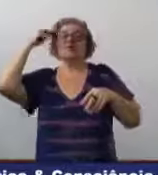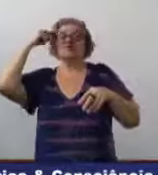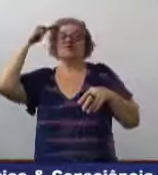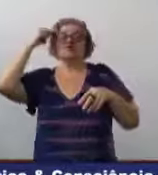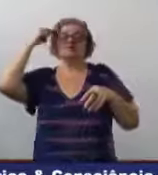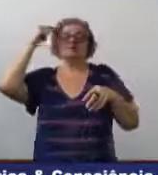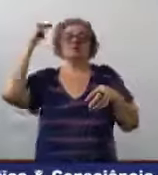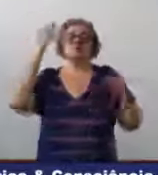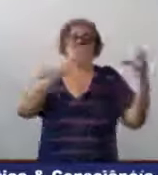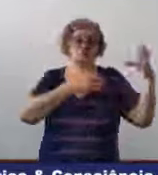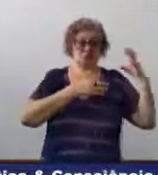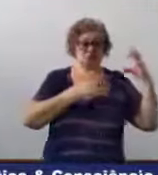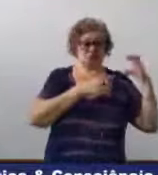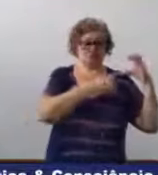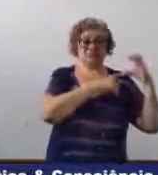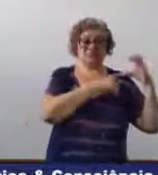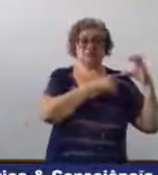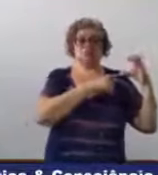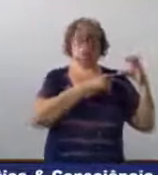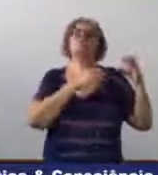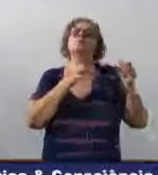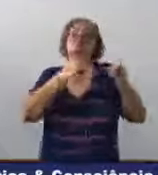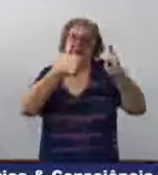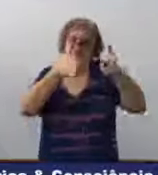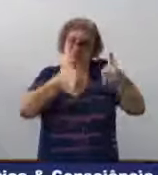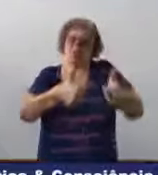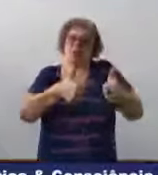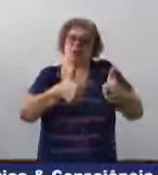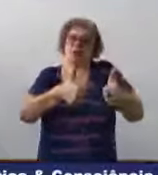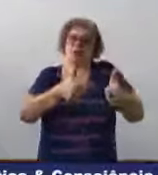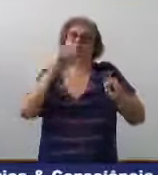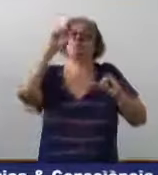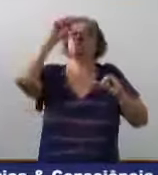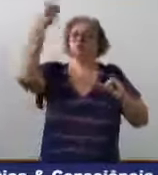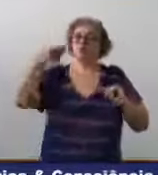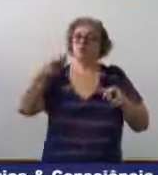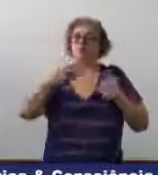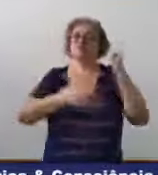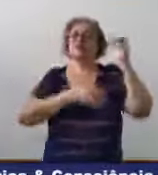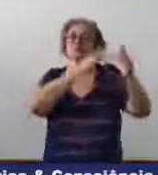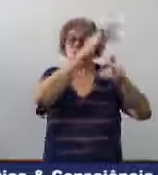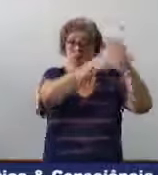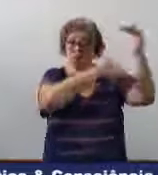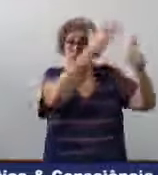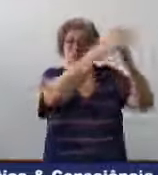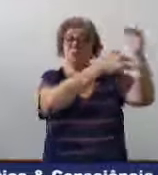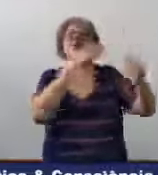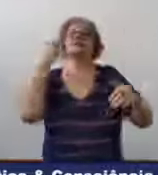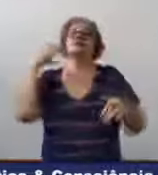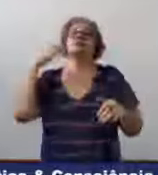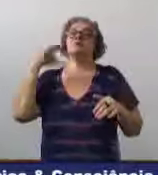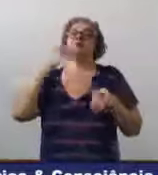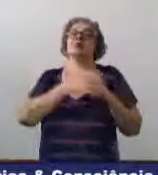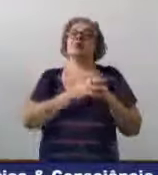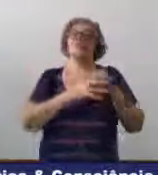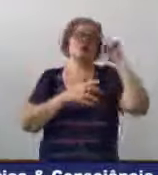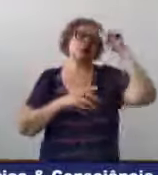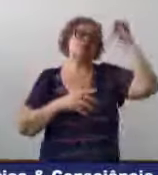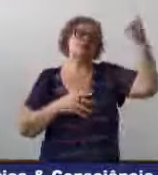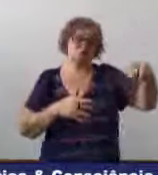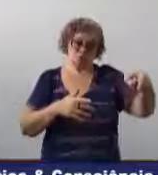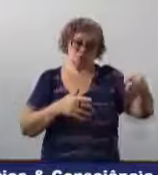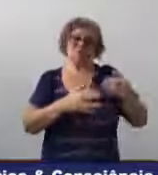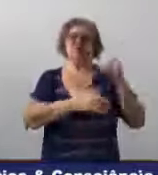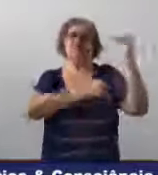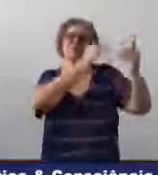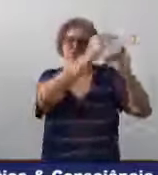Agora, o ceticismo razoável, a dúvida razoável, sim. A dúvida trouxe o progresso da ciência. E a dúvida traz o